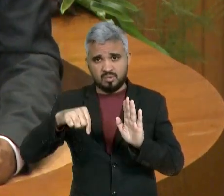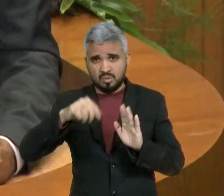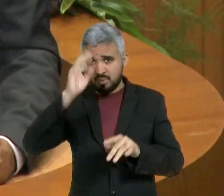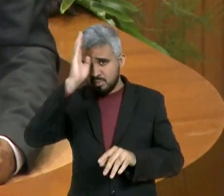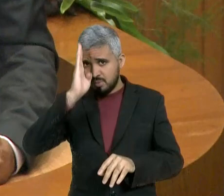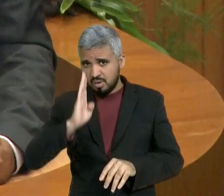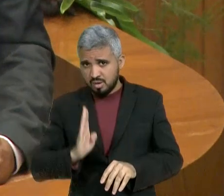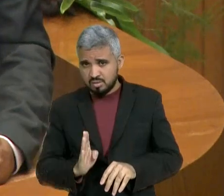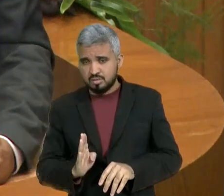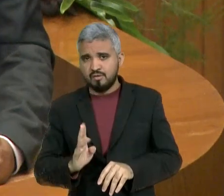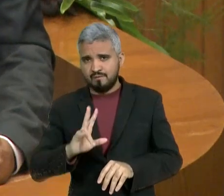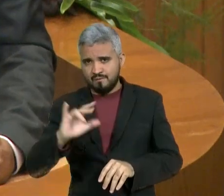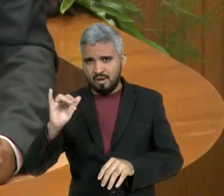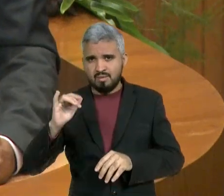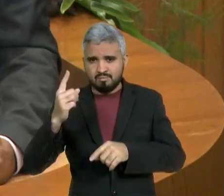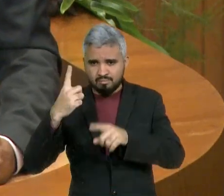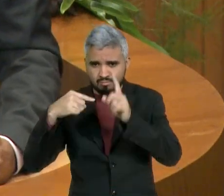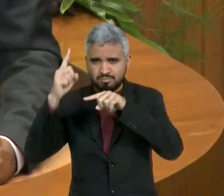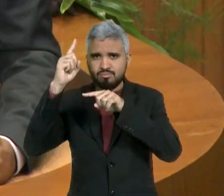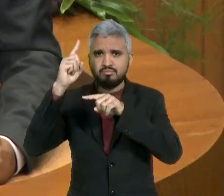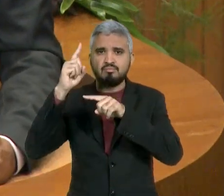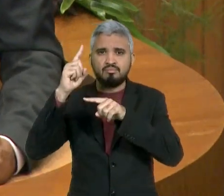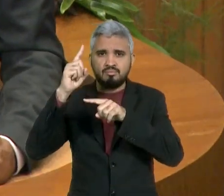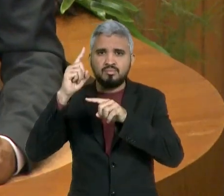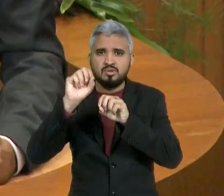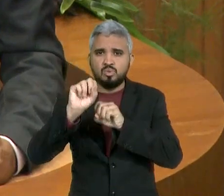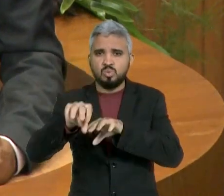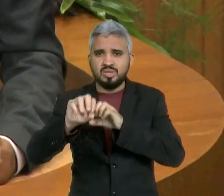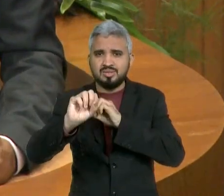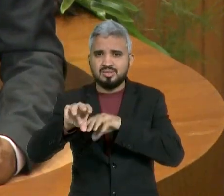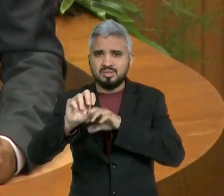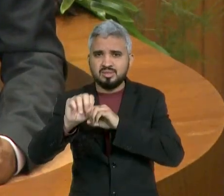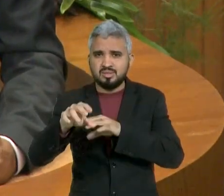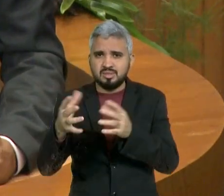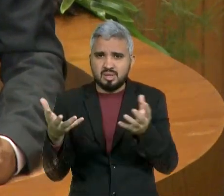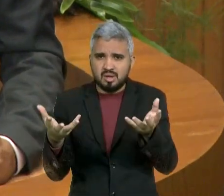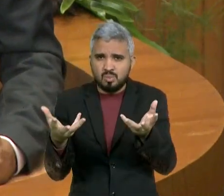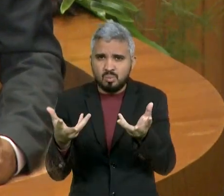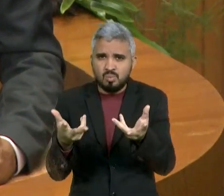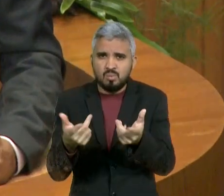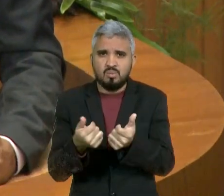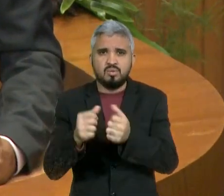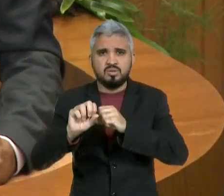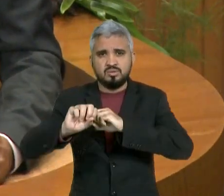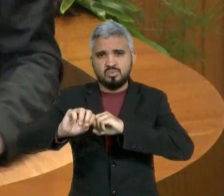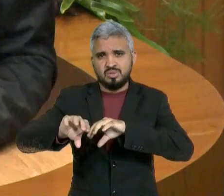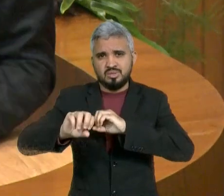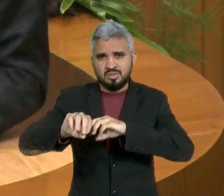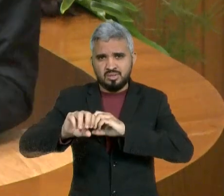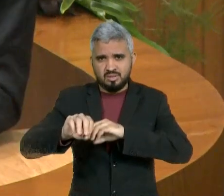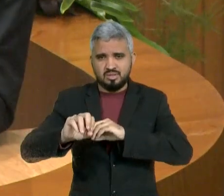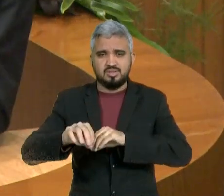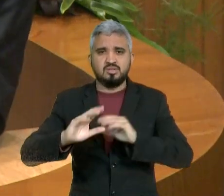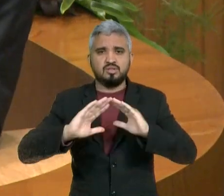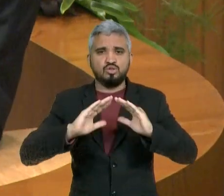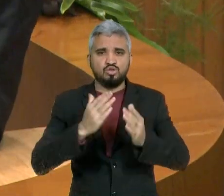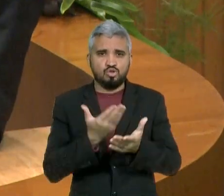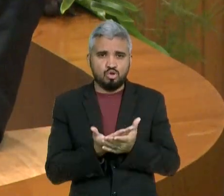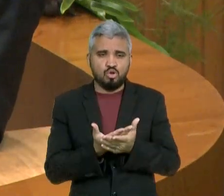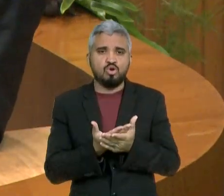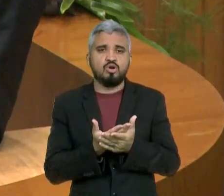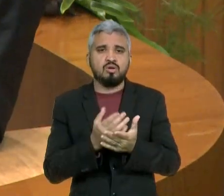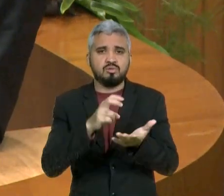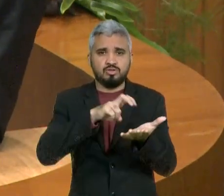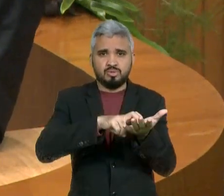importante passo para o ensino de qualidade, que é o ensino ofertado pelas escolas de tempo